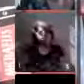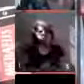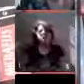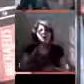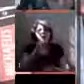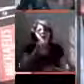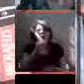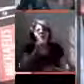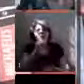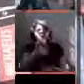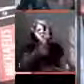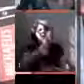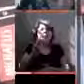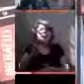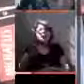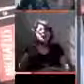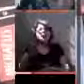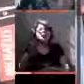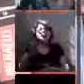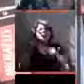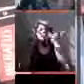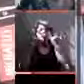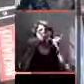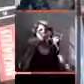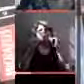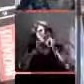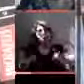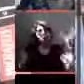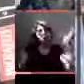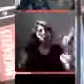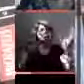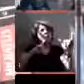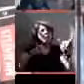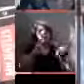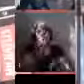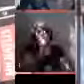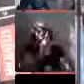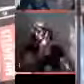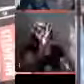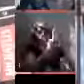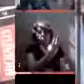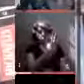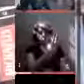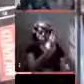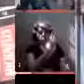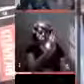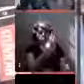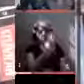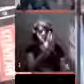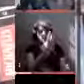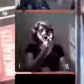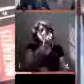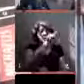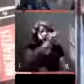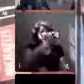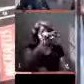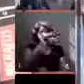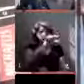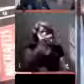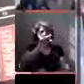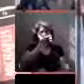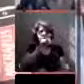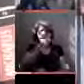um site de notícia, você tem lá as duas coisas. Então, é manual. Essa pesquisa,